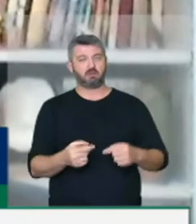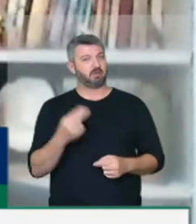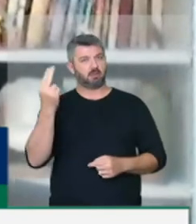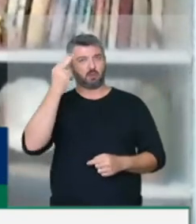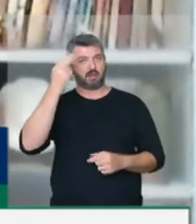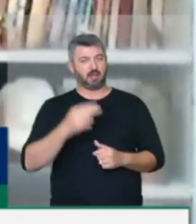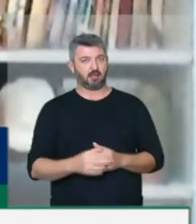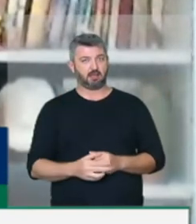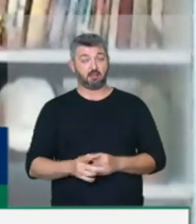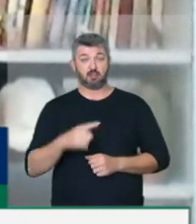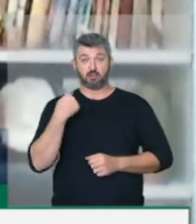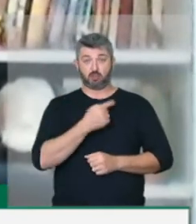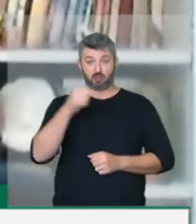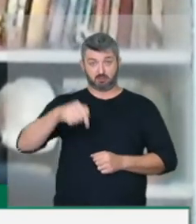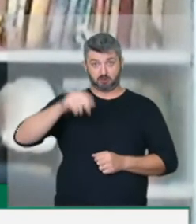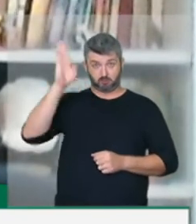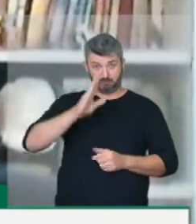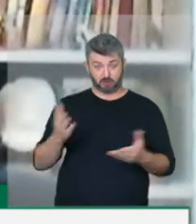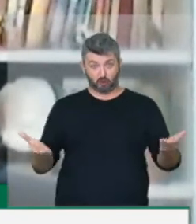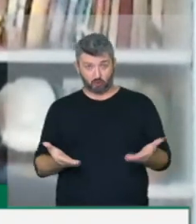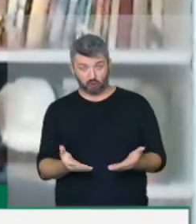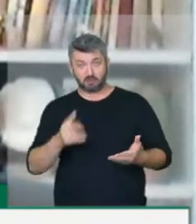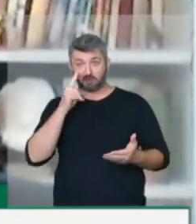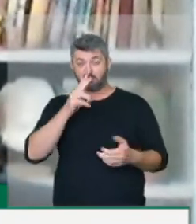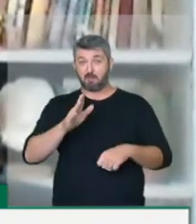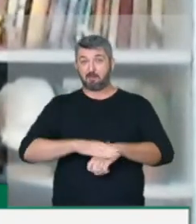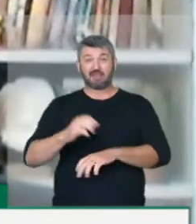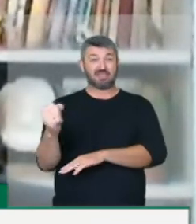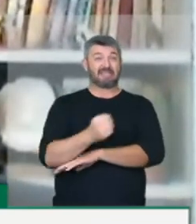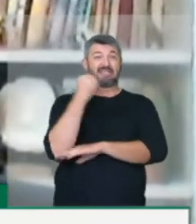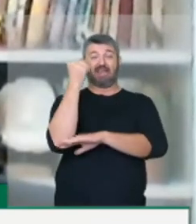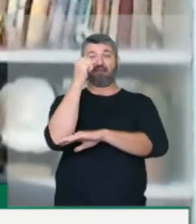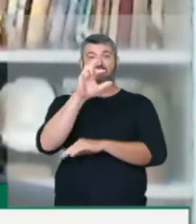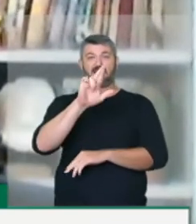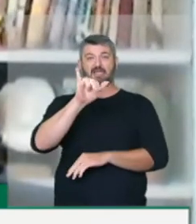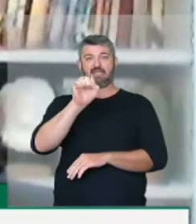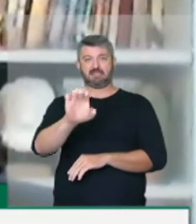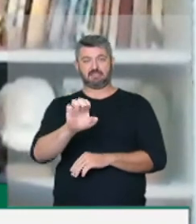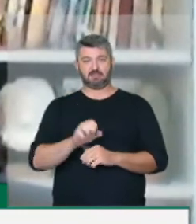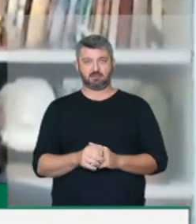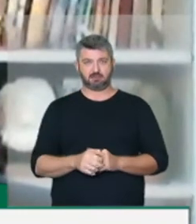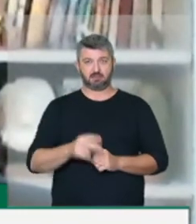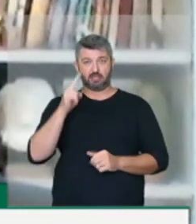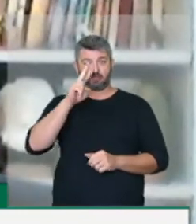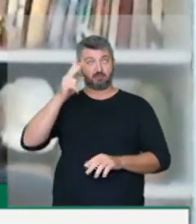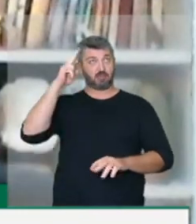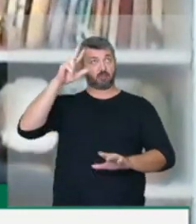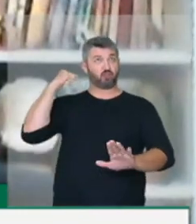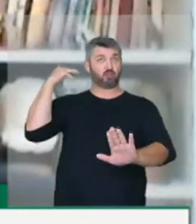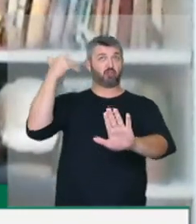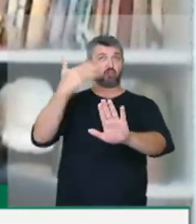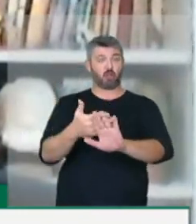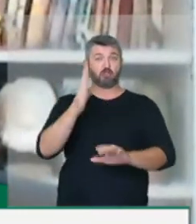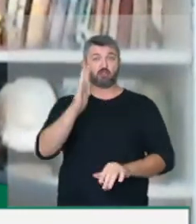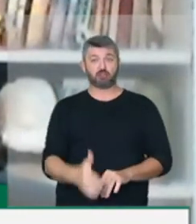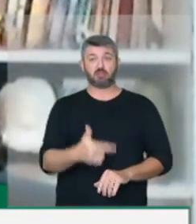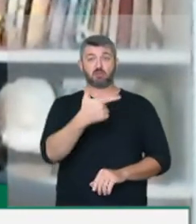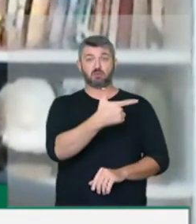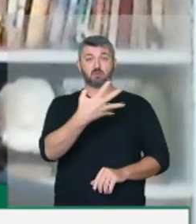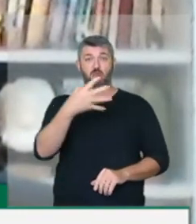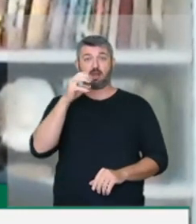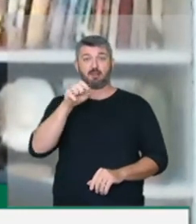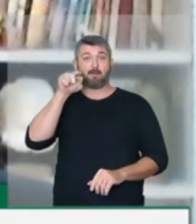Brasil. Nosso país está enfrentando hoje uma das mais graves crises que nós vivenciamos na nossa história. São mais de 240